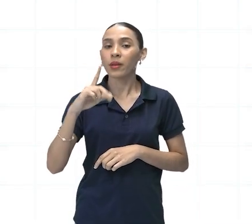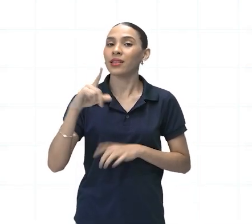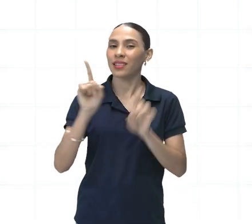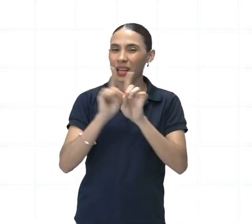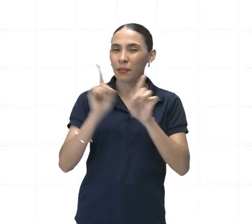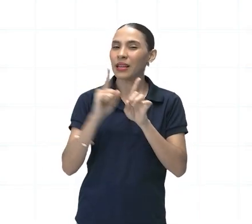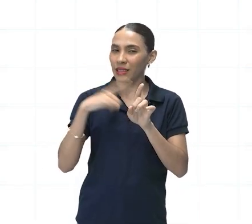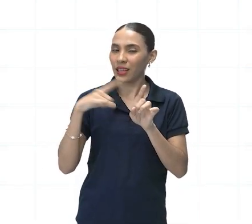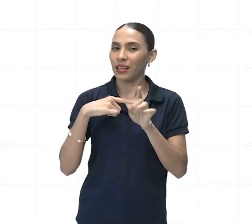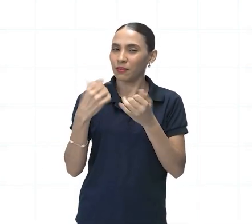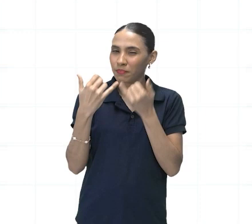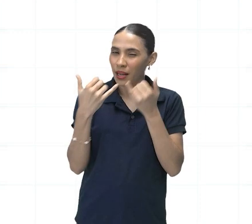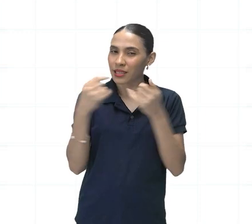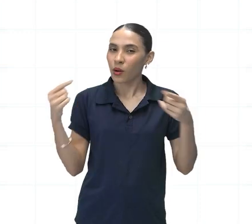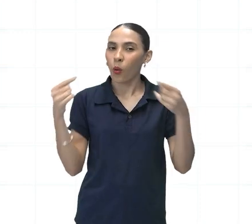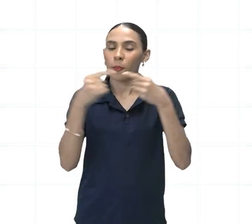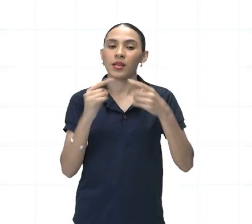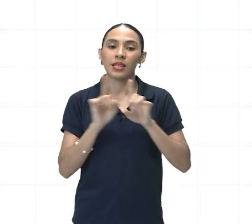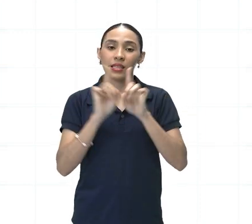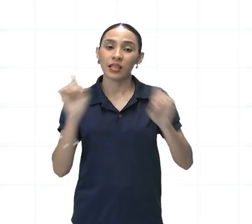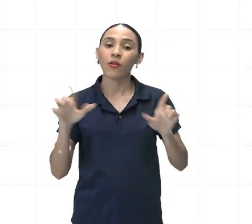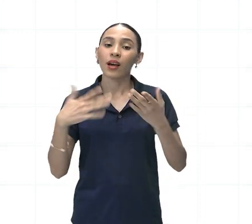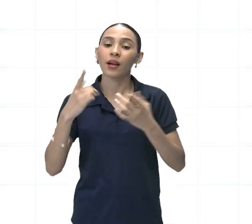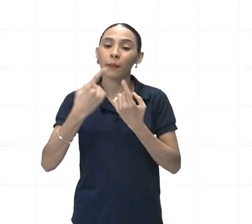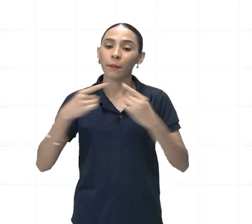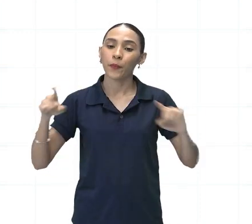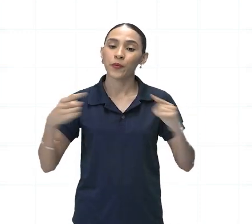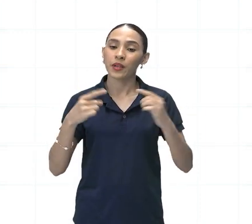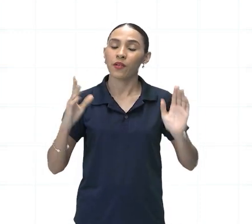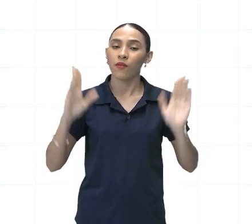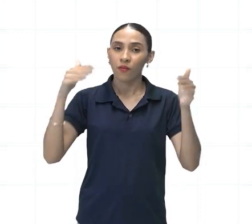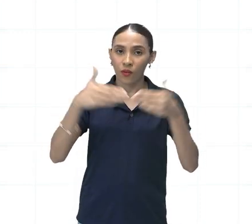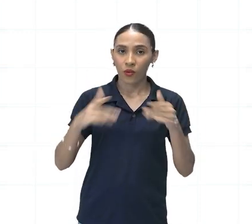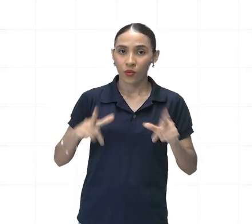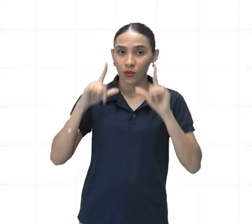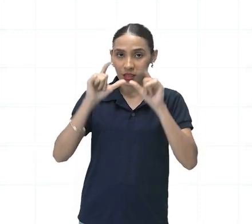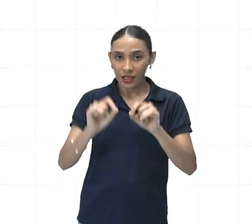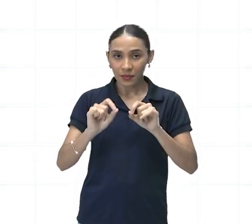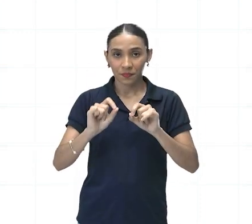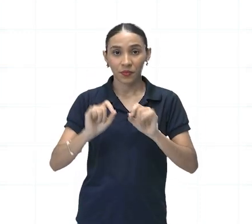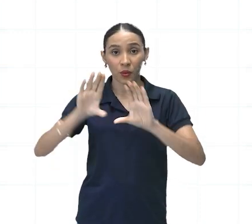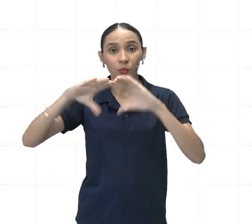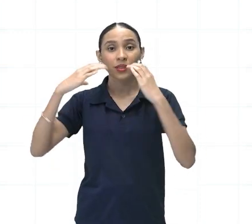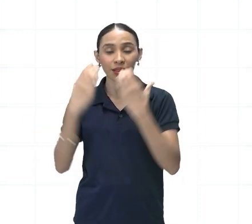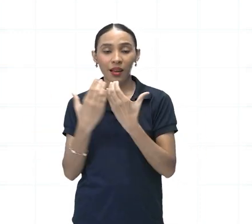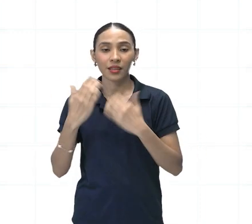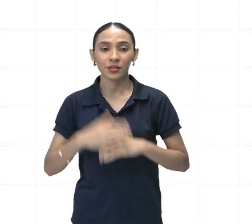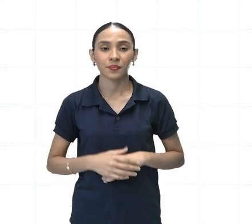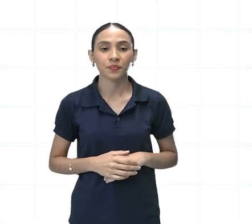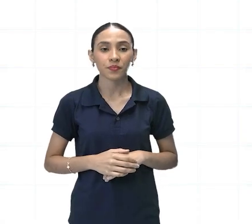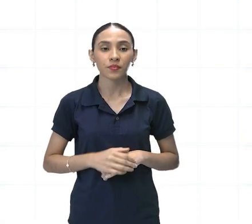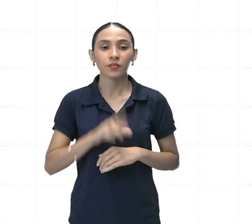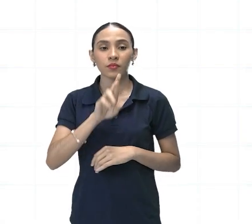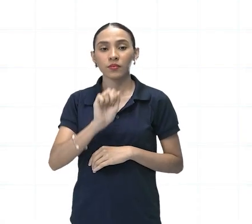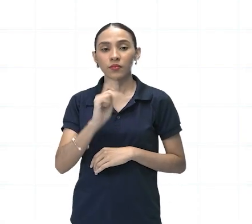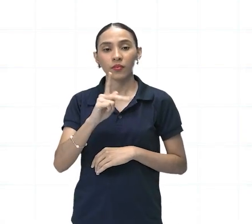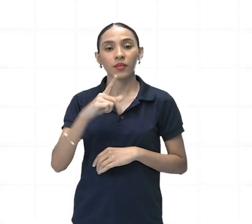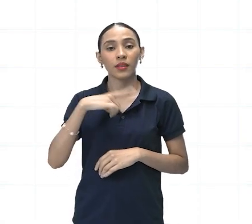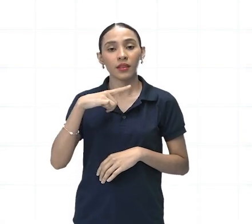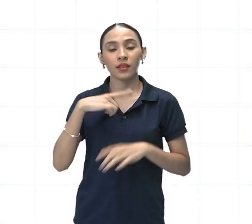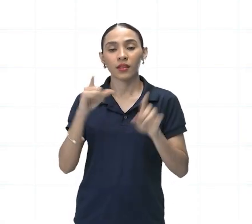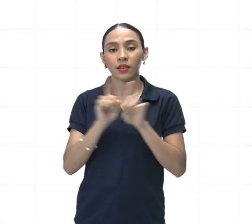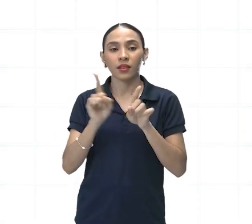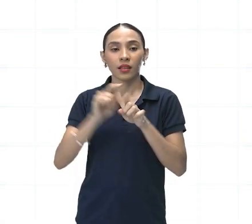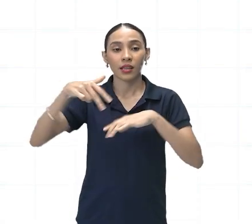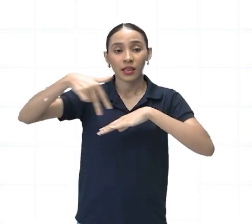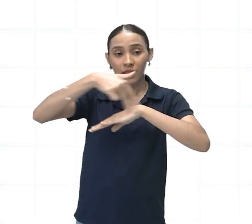essa poética também, certo? Então, são músicas voltadas para as comunidades. Então, o rap ele é composto por